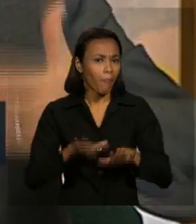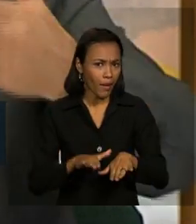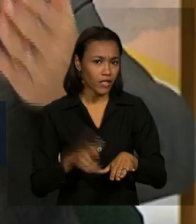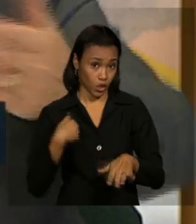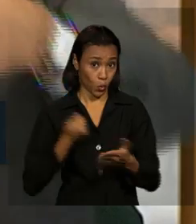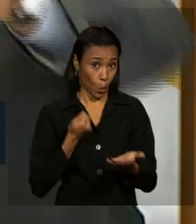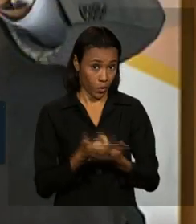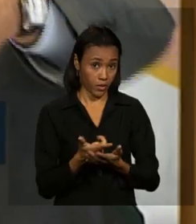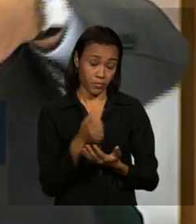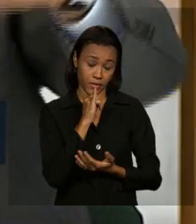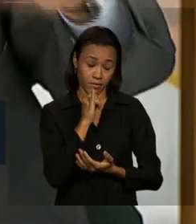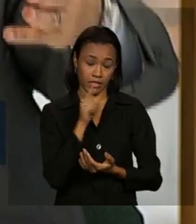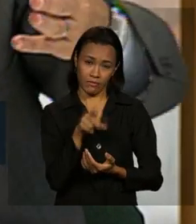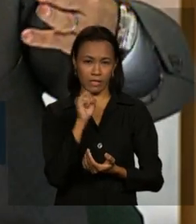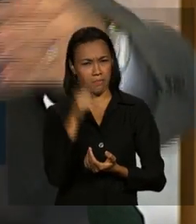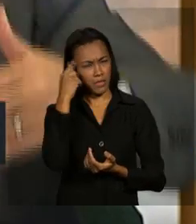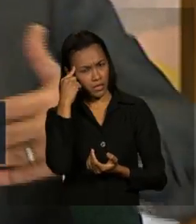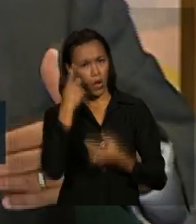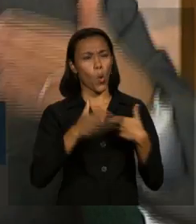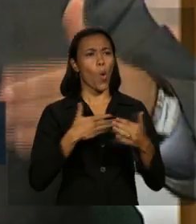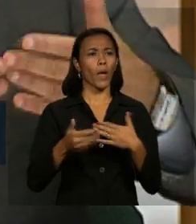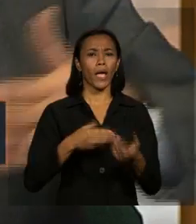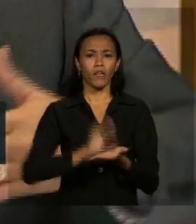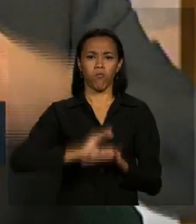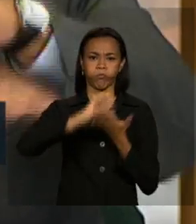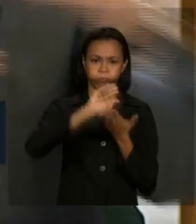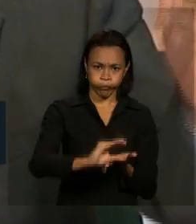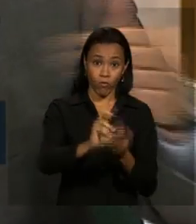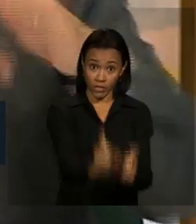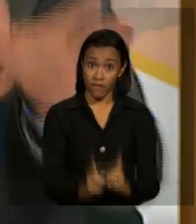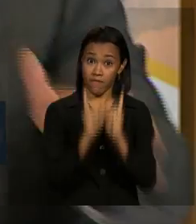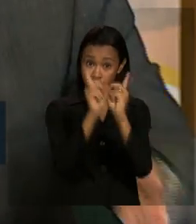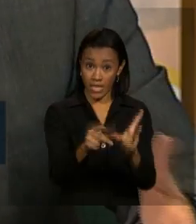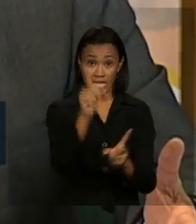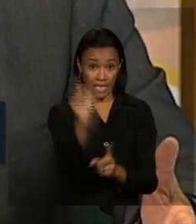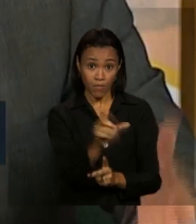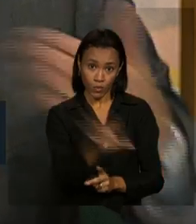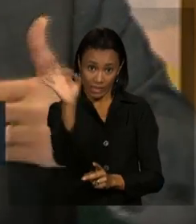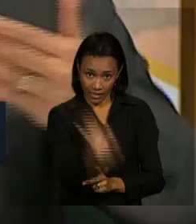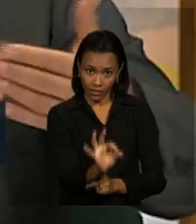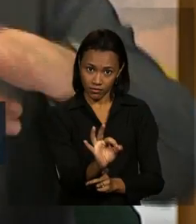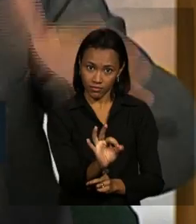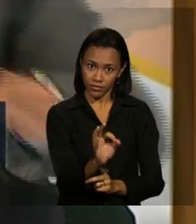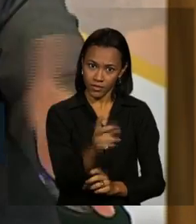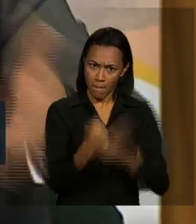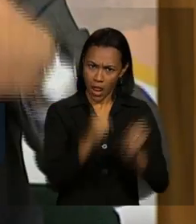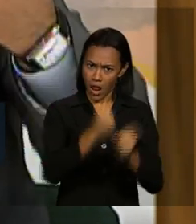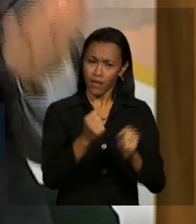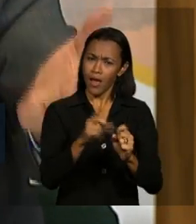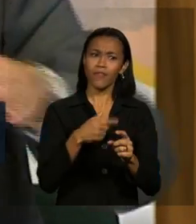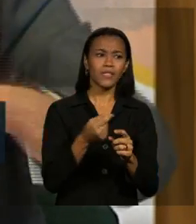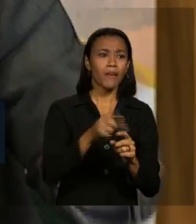comprando se você dimensionar qualquer empreendimento considerando que você vai vender 100% do que você produzir você vai colocar o